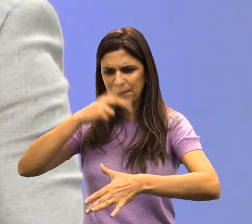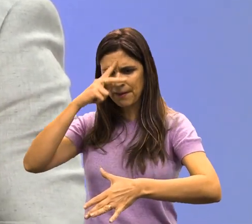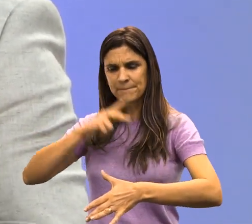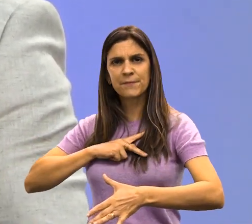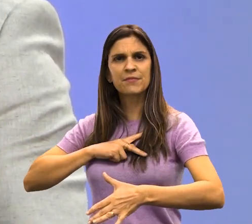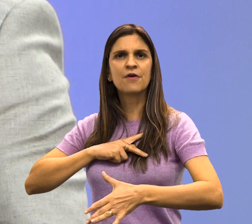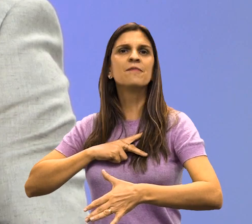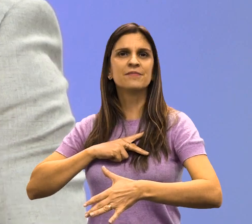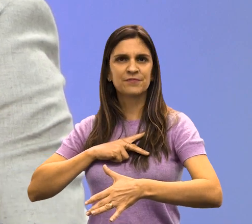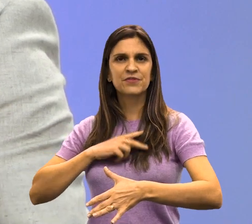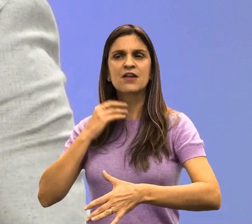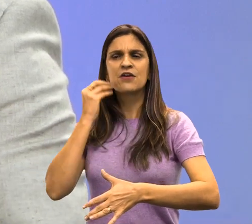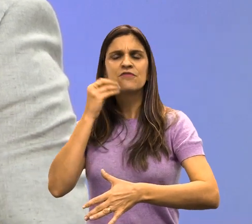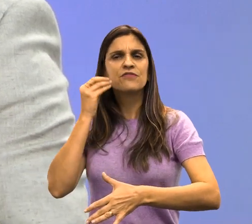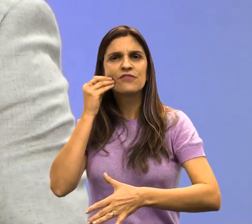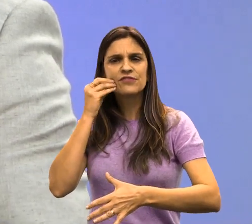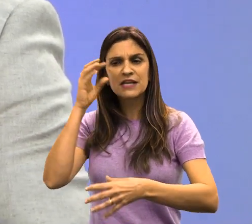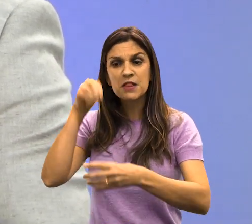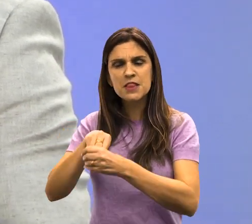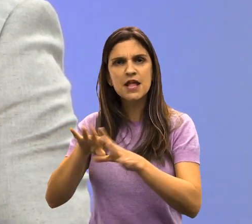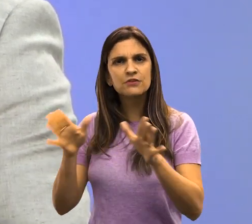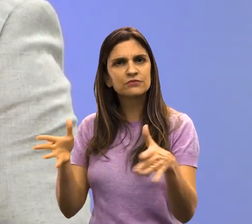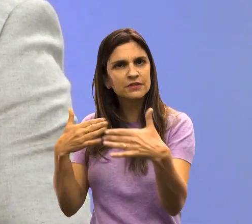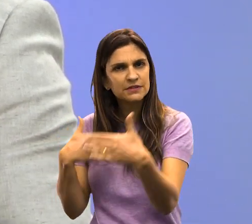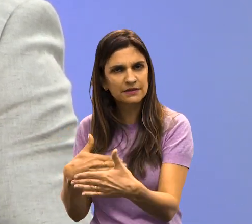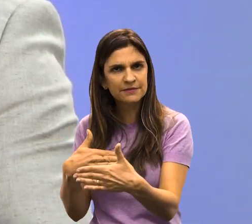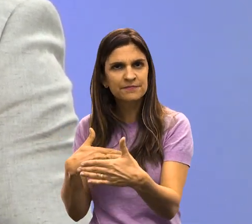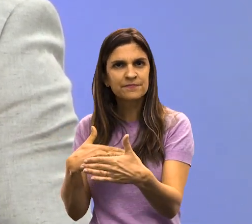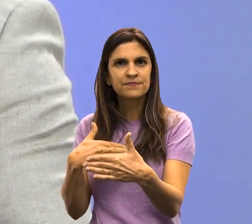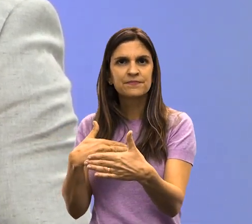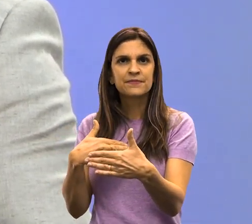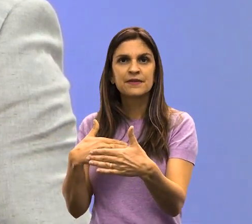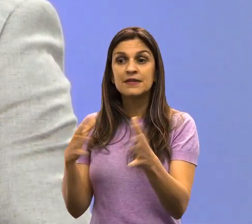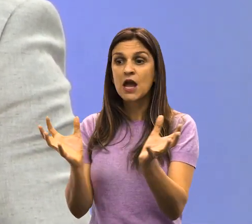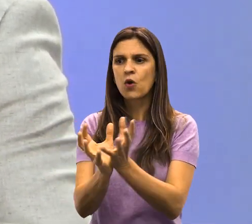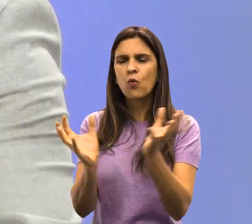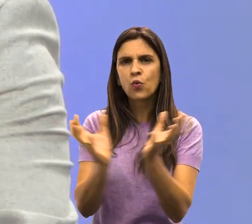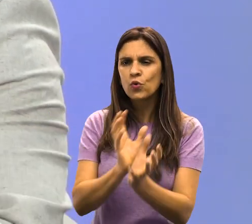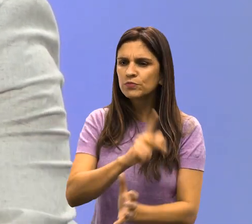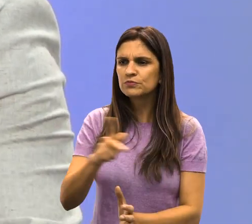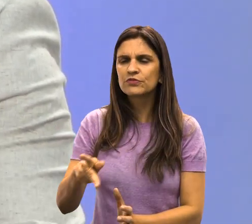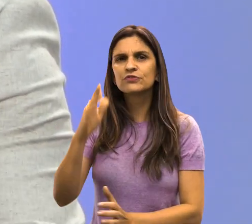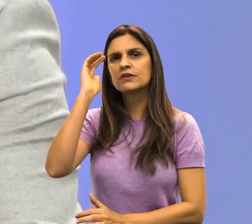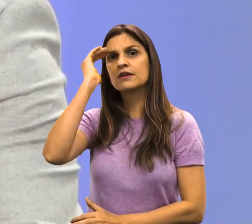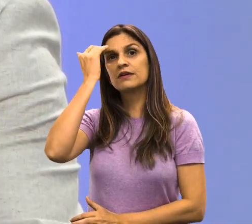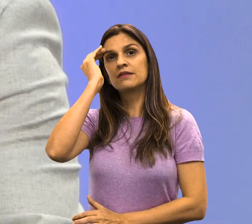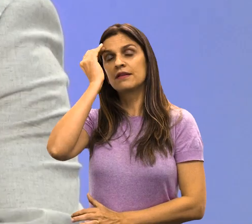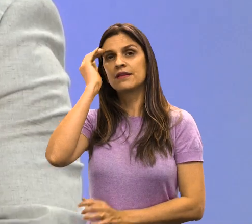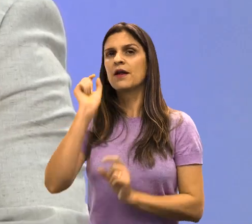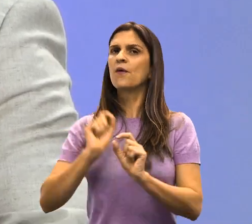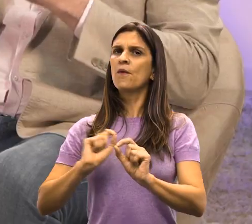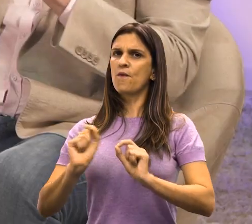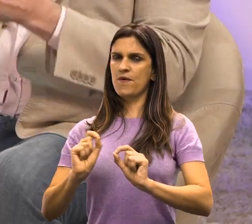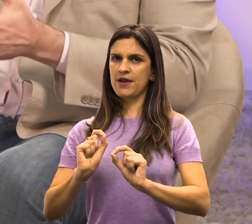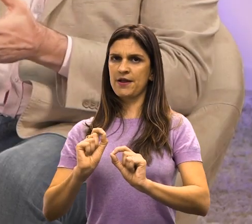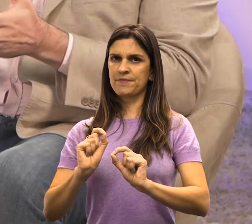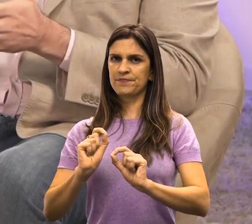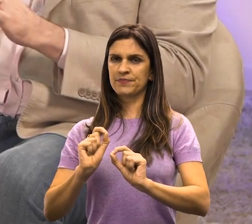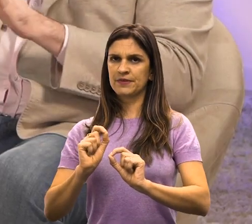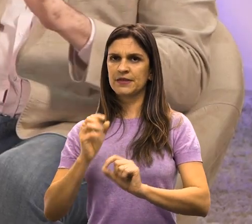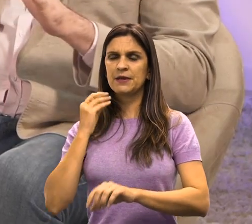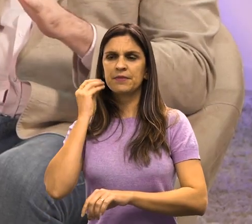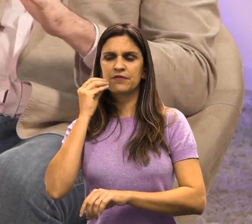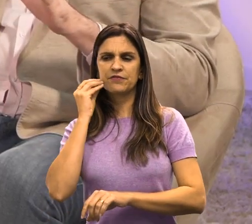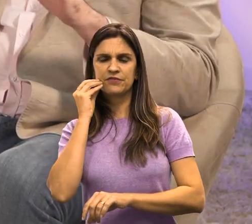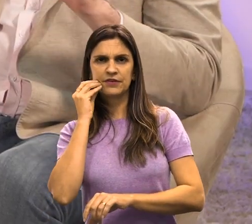eu vivenciei a sala de aula. Então, a categoria entendeu que para falar de educação, para vivenciar a